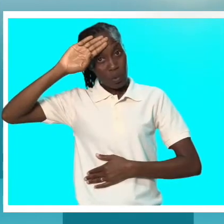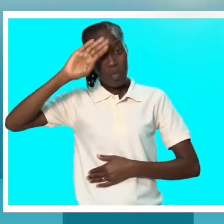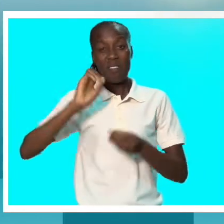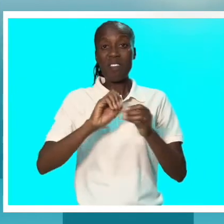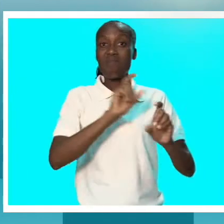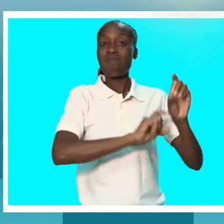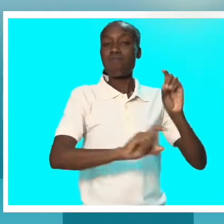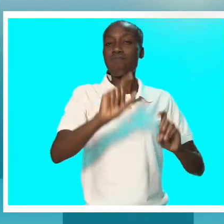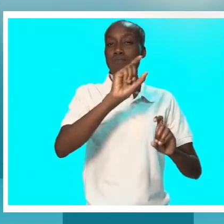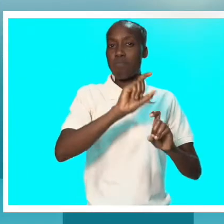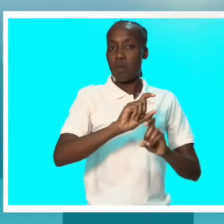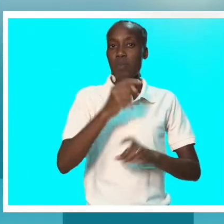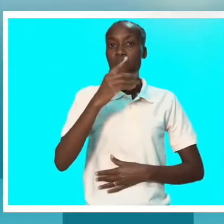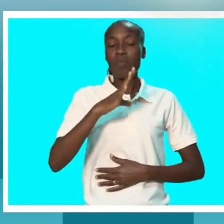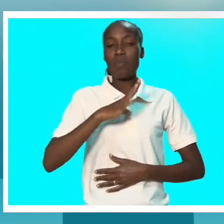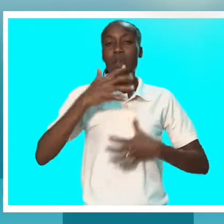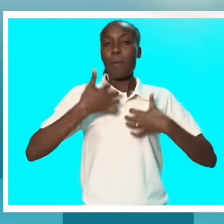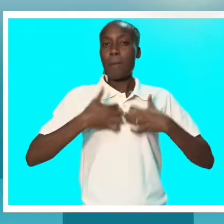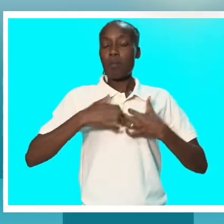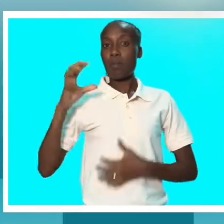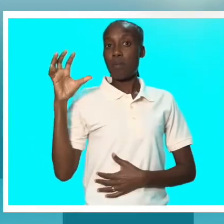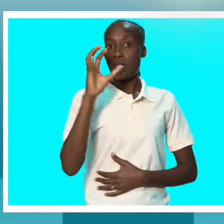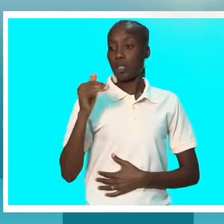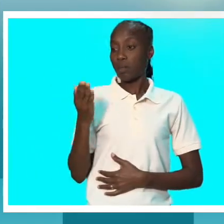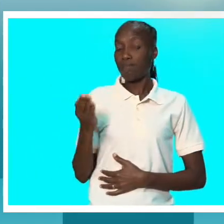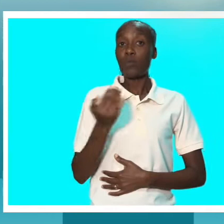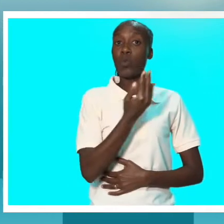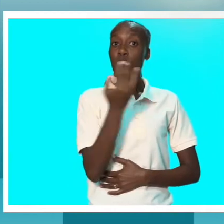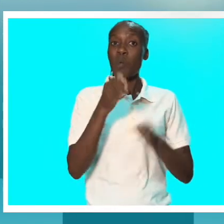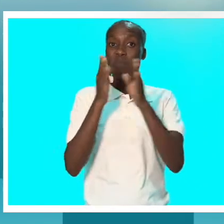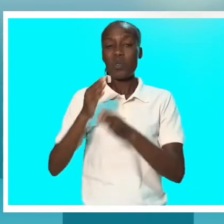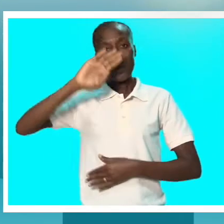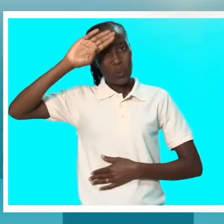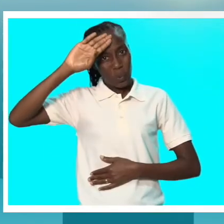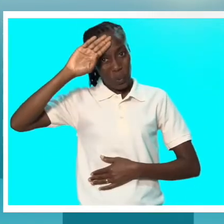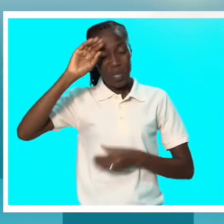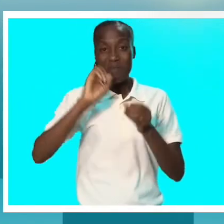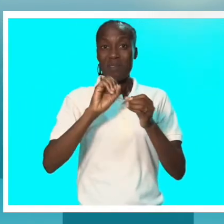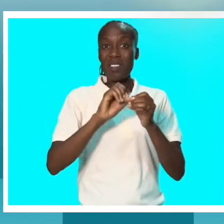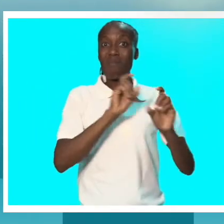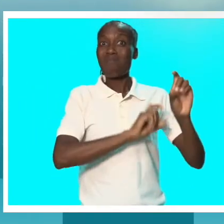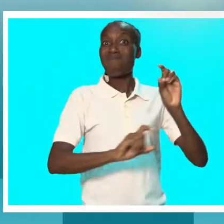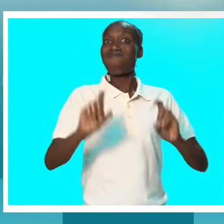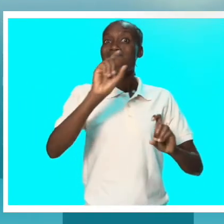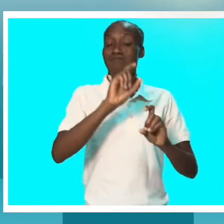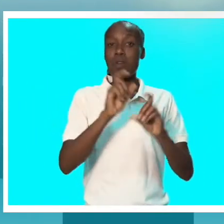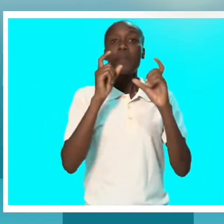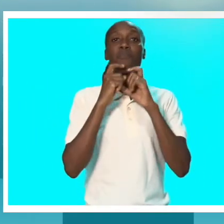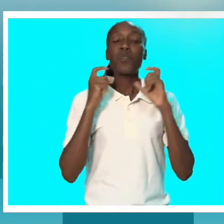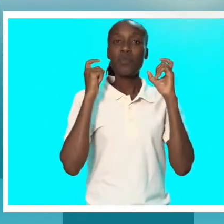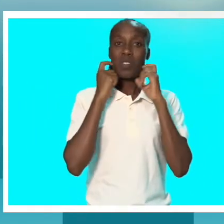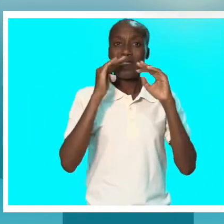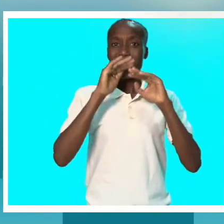pacientes tendem a aumentar, o que preocupa o país. O número de casos de diabetes militares no mundo, e em